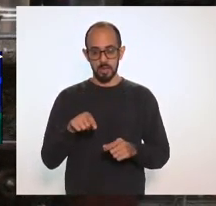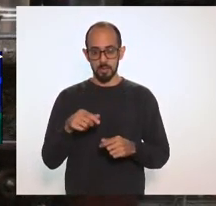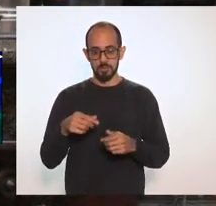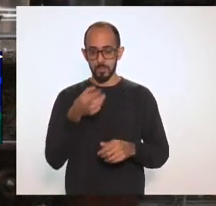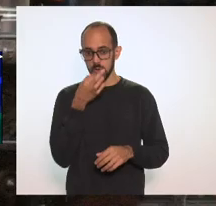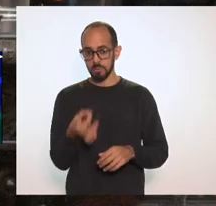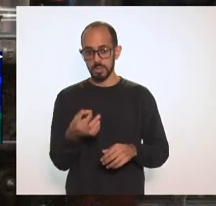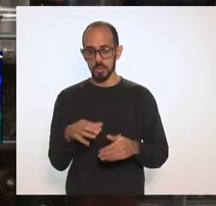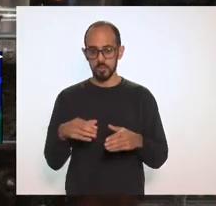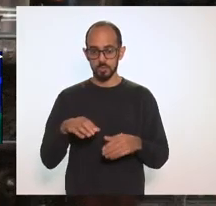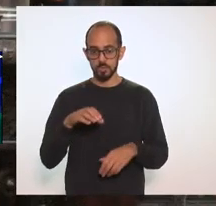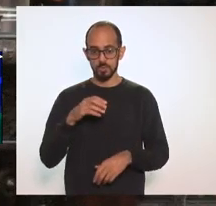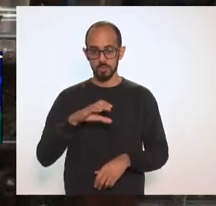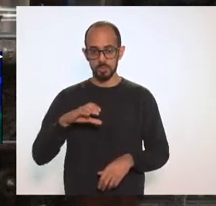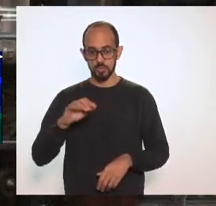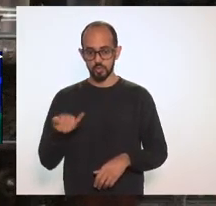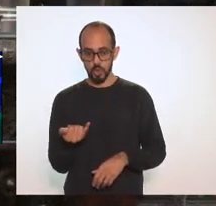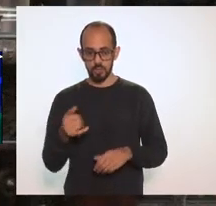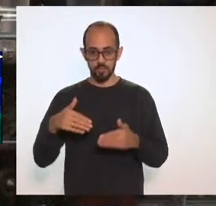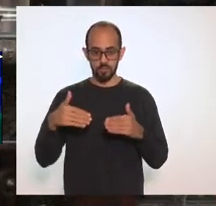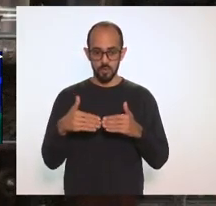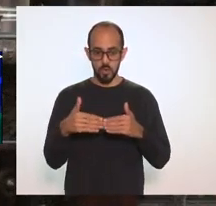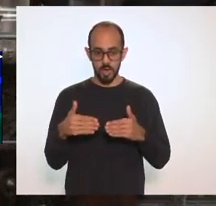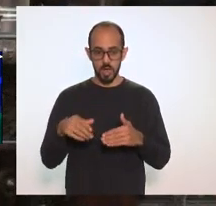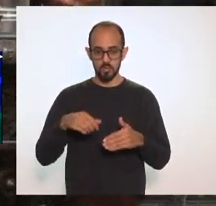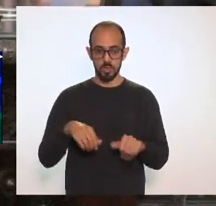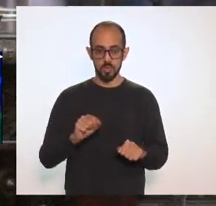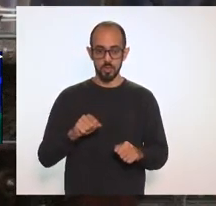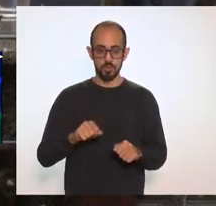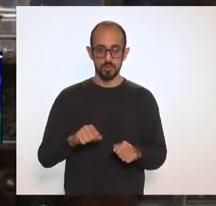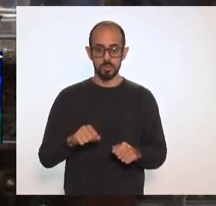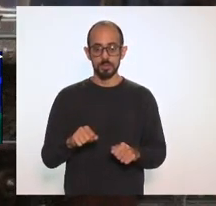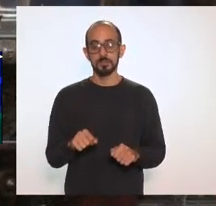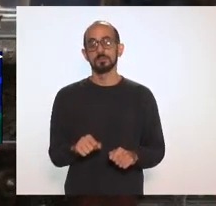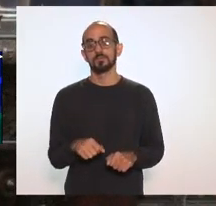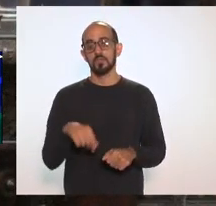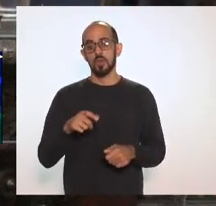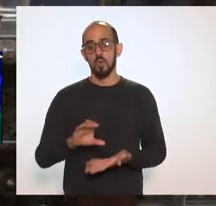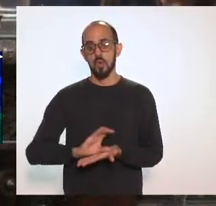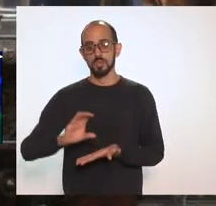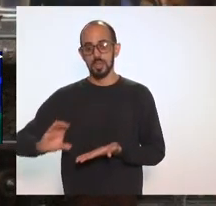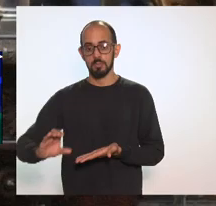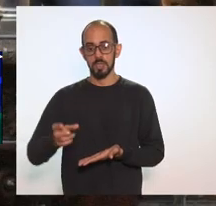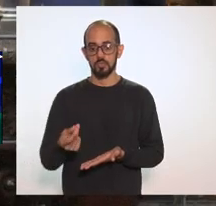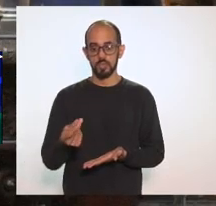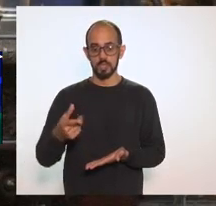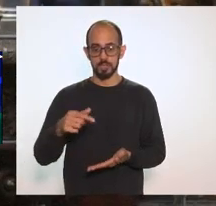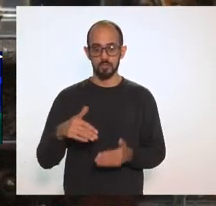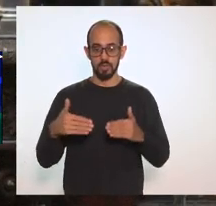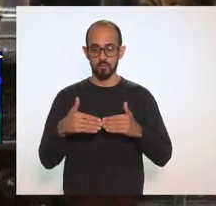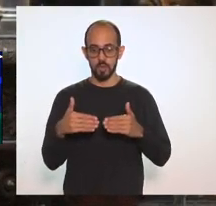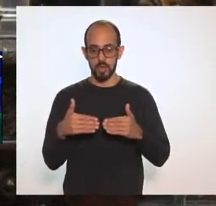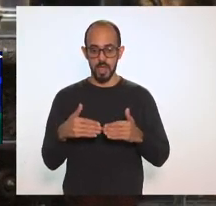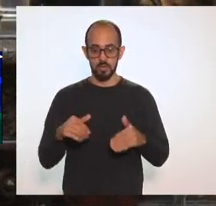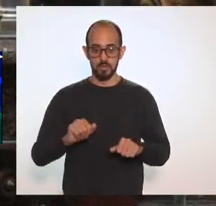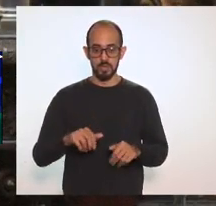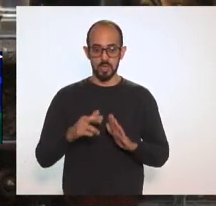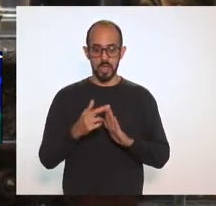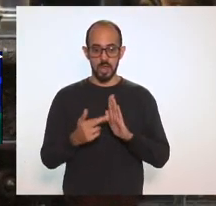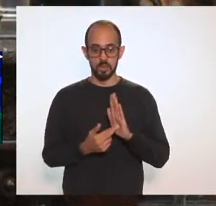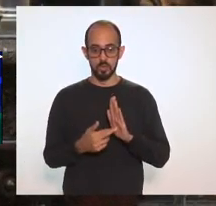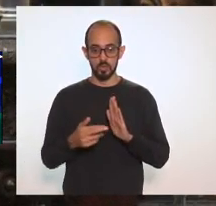pela condicionalidade. Saúde favorável. De assuntos municipais, desenvolvimento regional favorável. De orçamento, finanças, fiscalização financeira e controle favorável. Relatores,